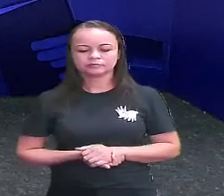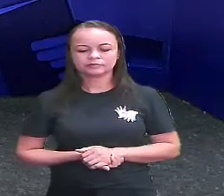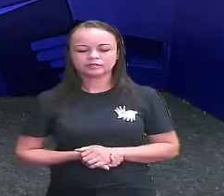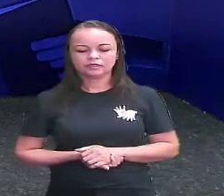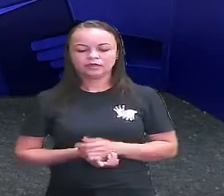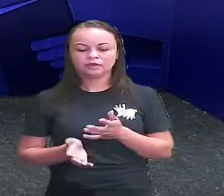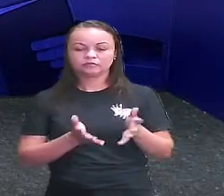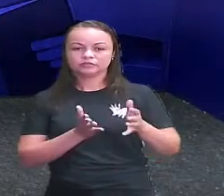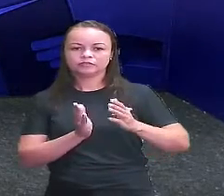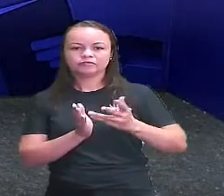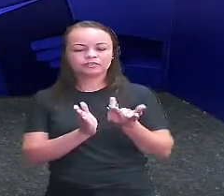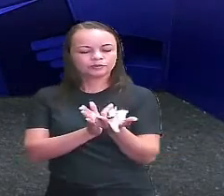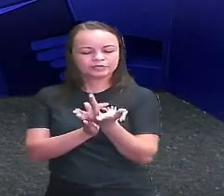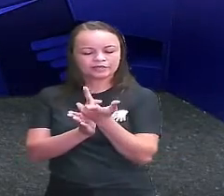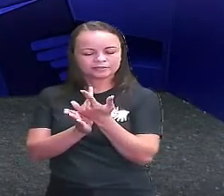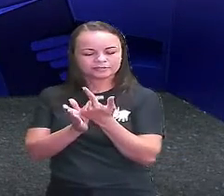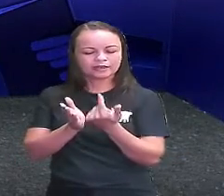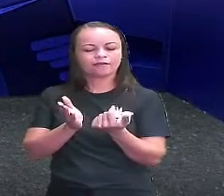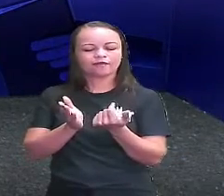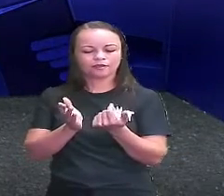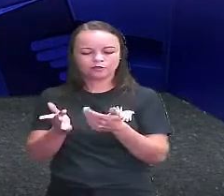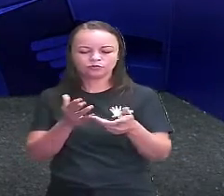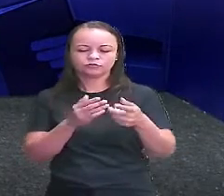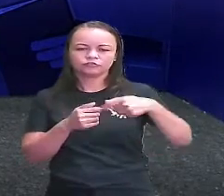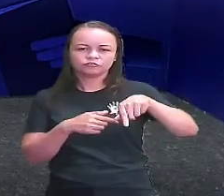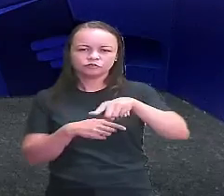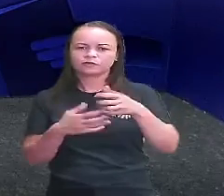os desenhos de acordo com o que você